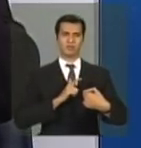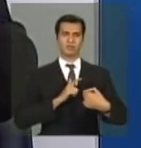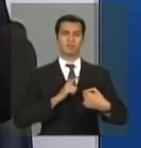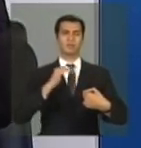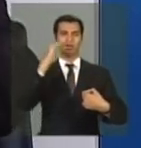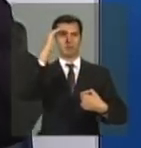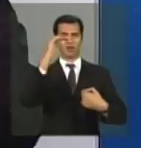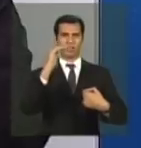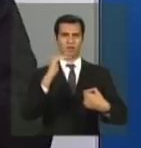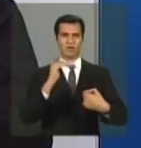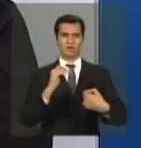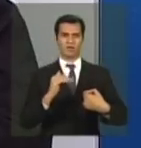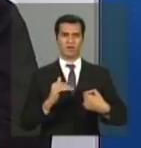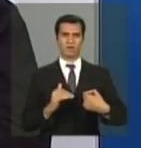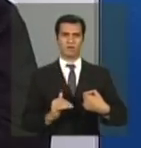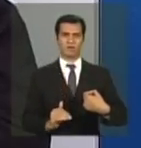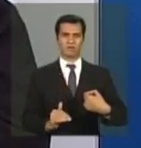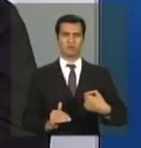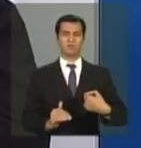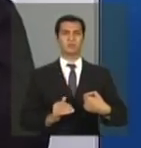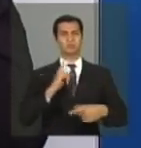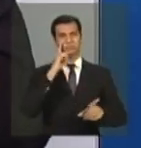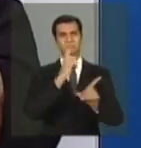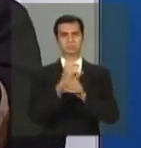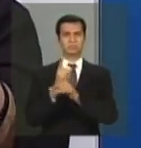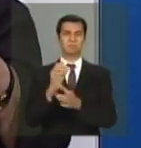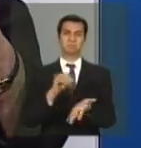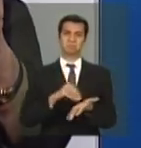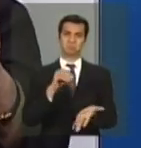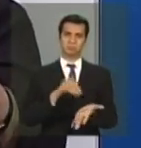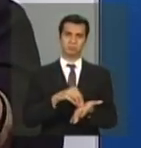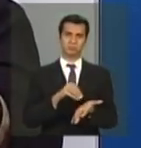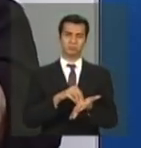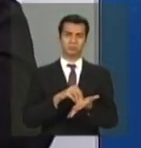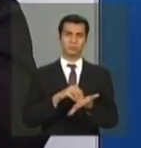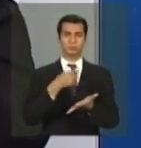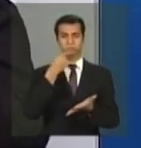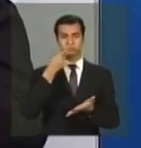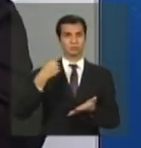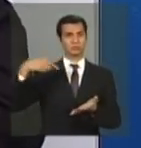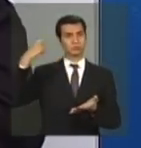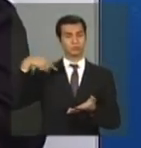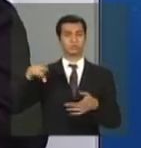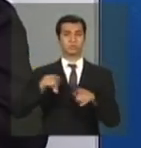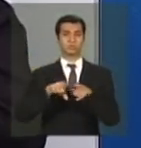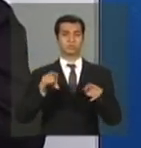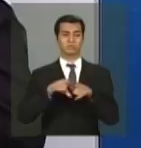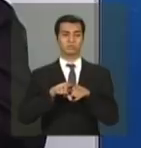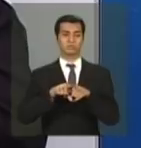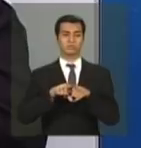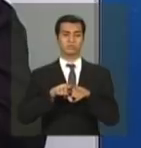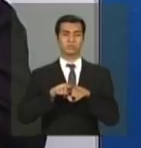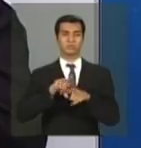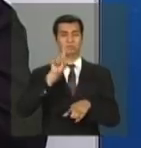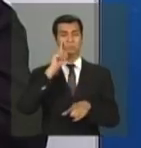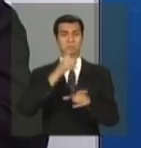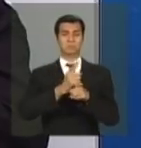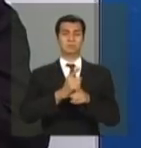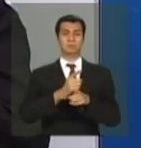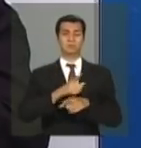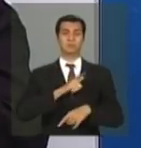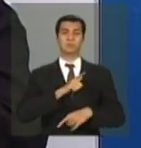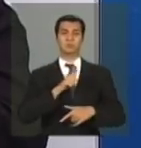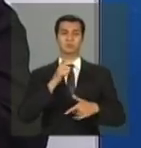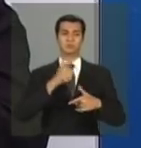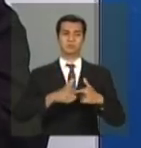que estão, todos aqueles que estão não localizados agora, recentemente, mas esses que estão não localizados, estão nessa